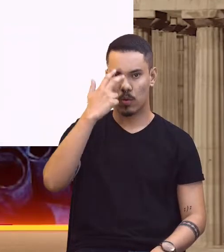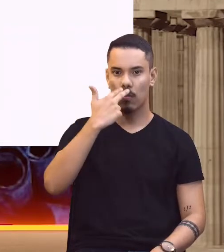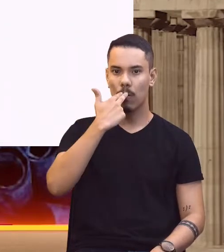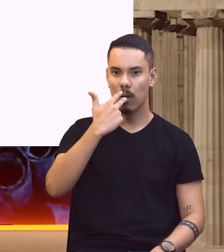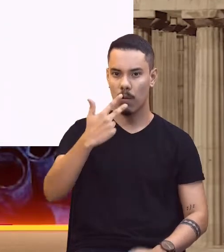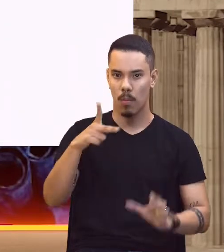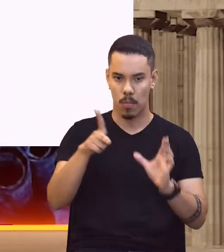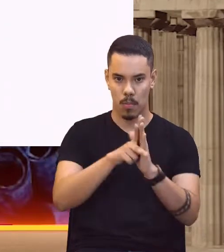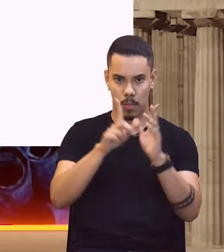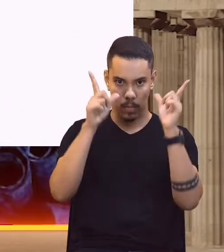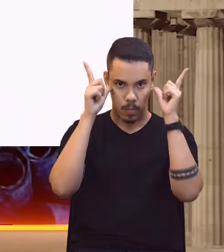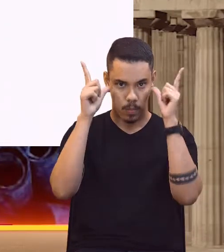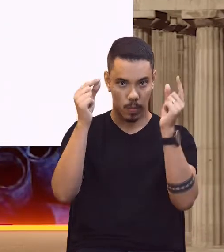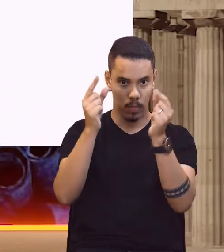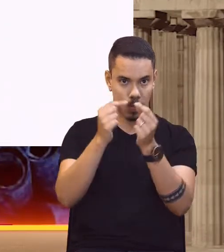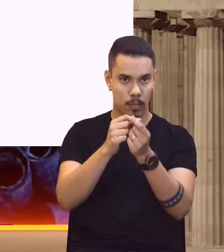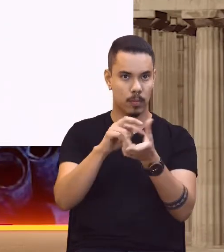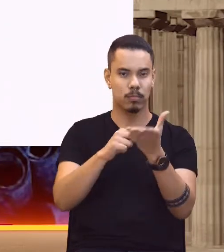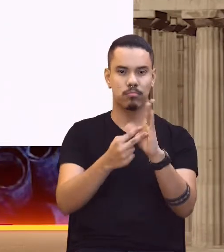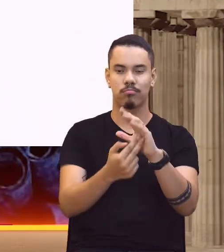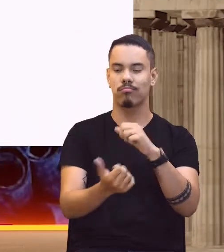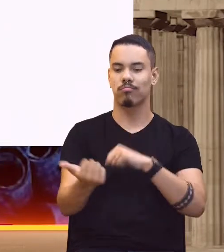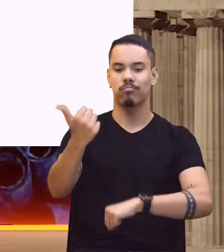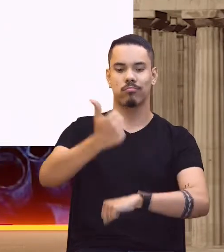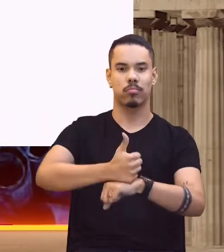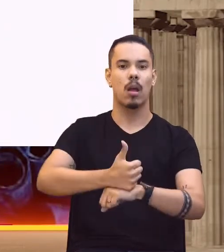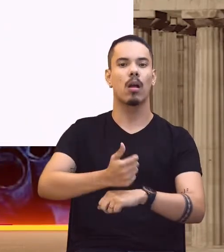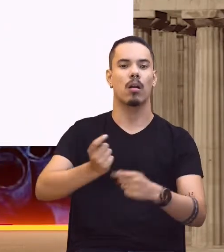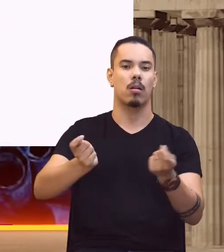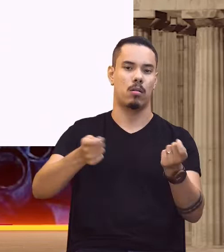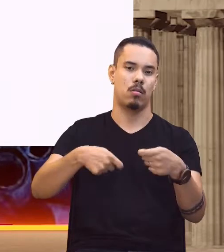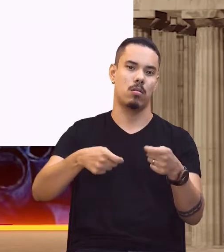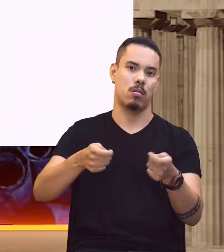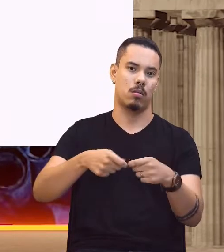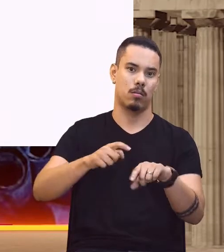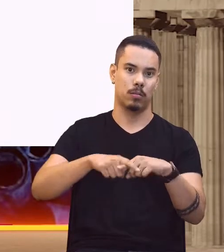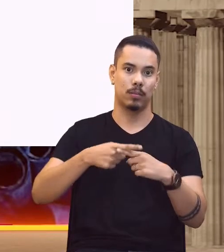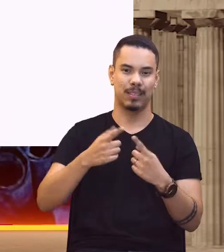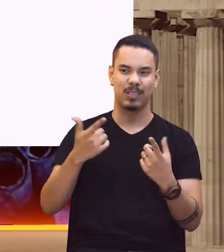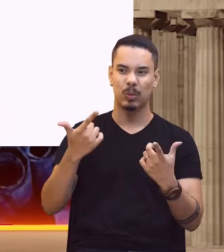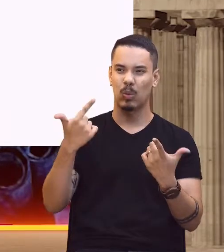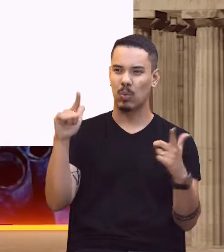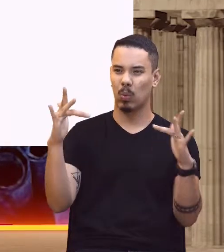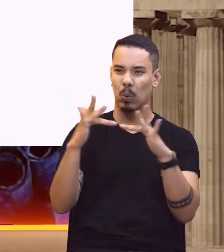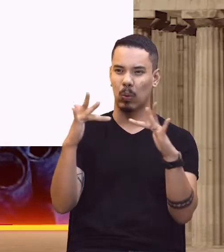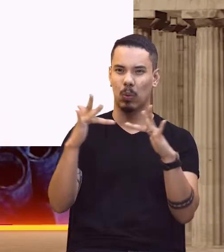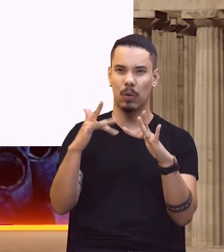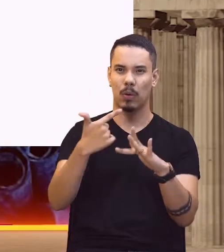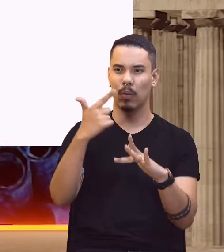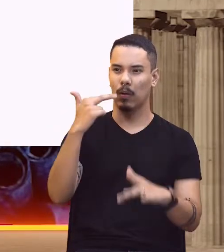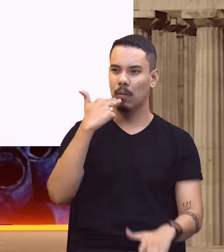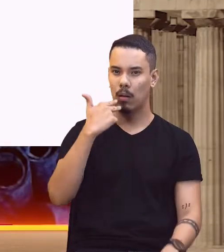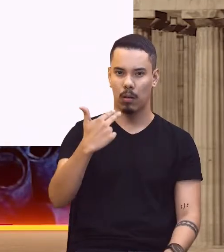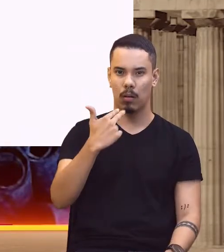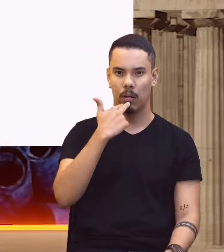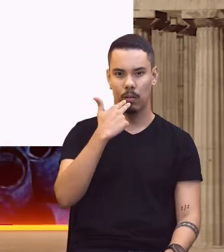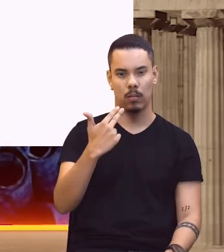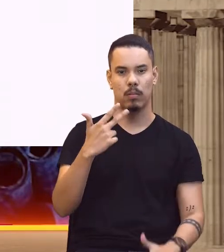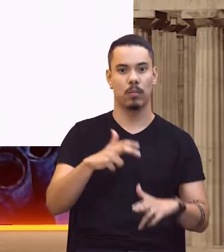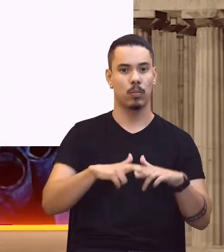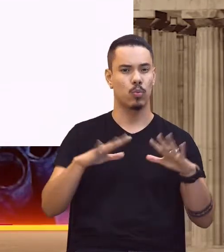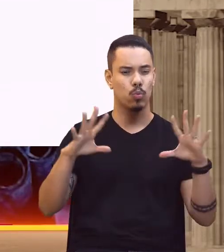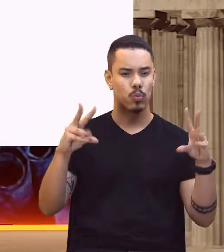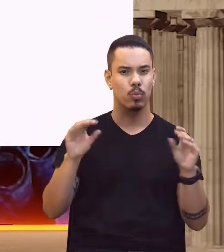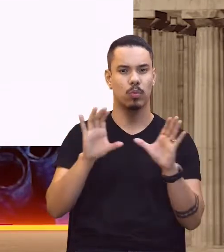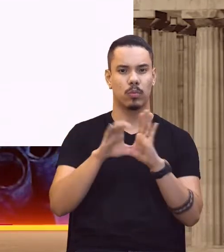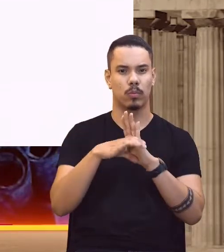grega não seja substituída, ou seja, não tenha contato com outras línguas. Então, todo aquele conceito que a gente estava vendo